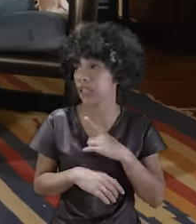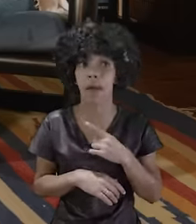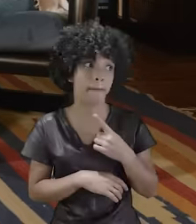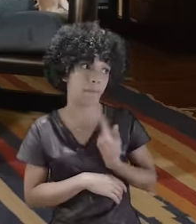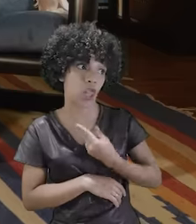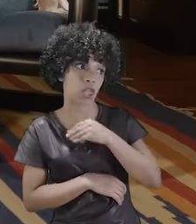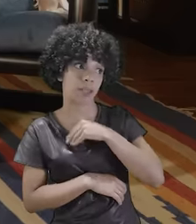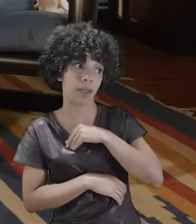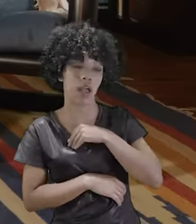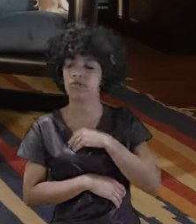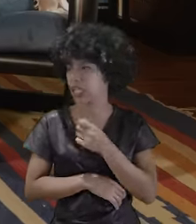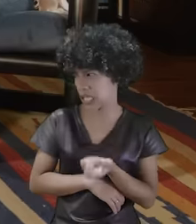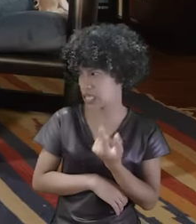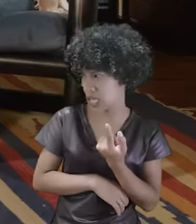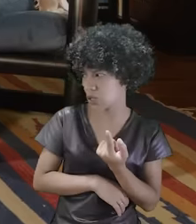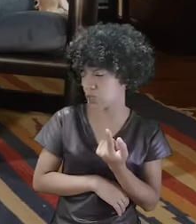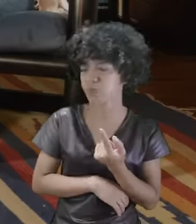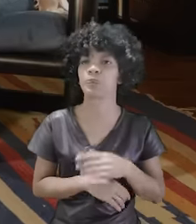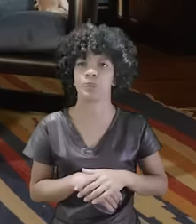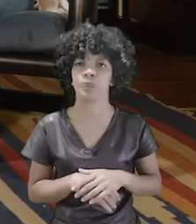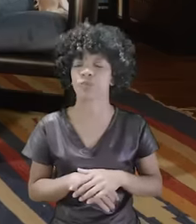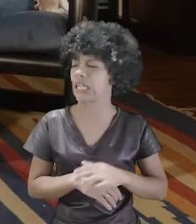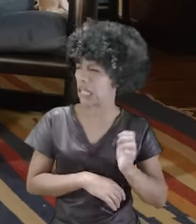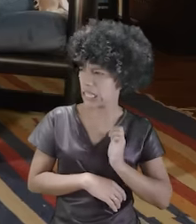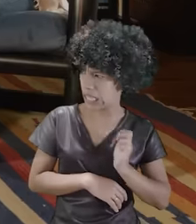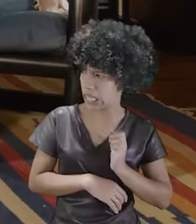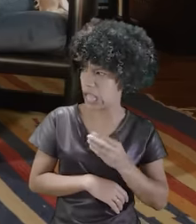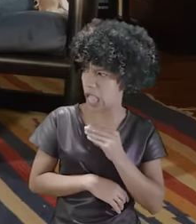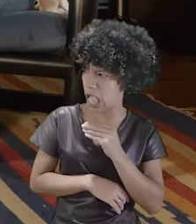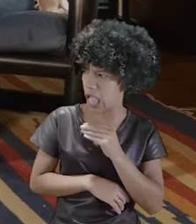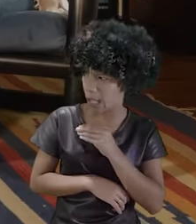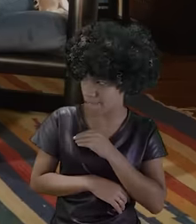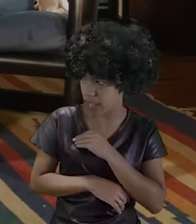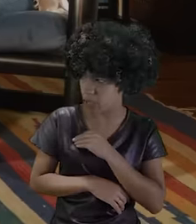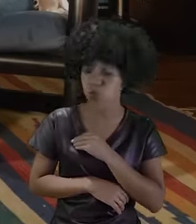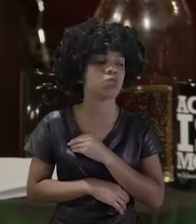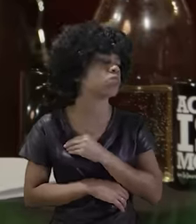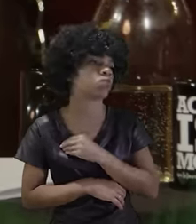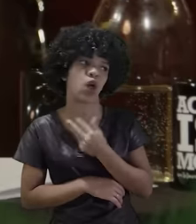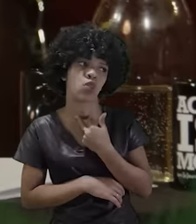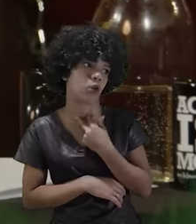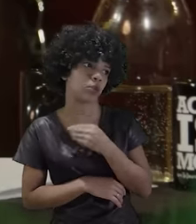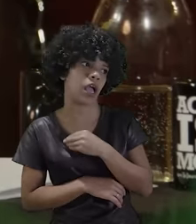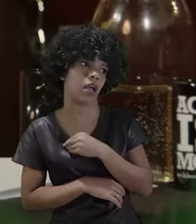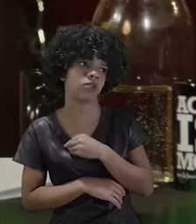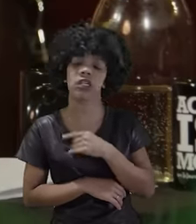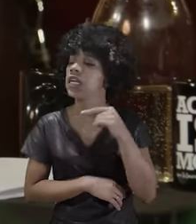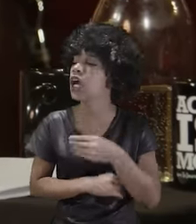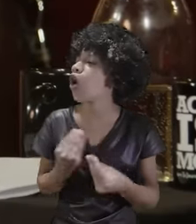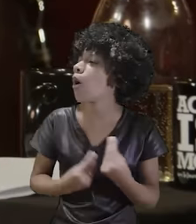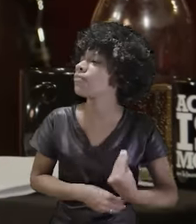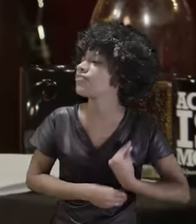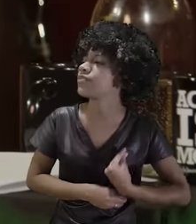muito tempo a gente pecado que é uma coisa estranha gay para vocês é pecado lá pegando não pode e aqui como é que você